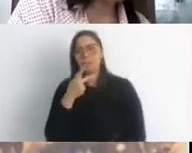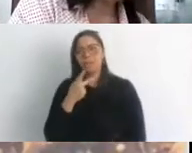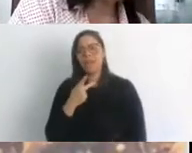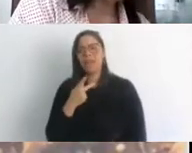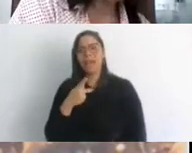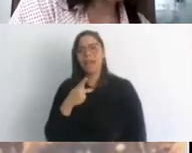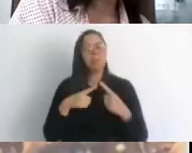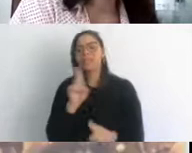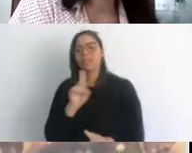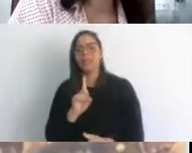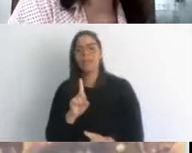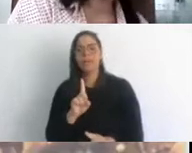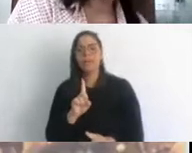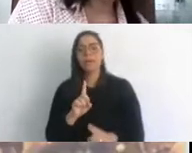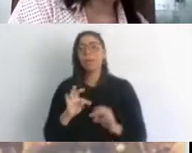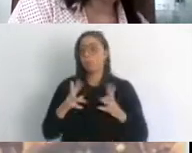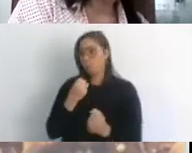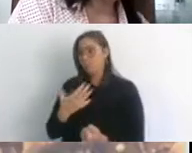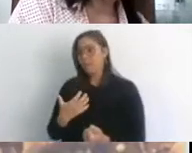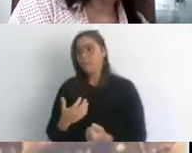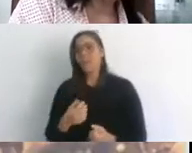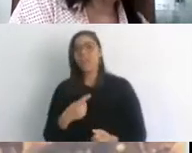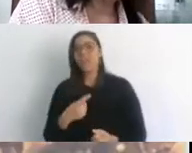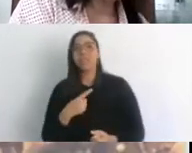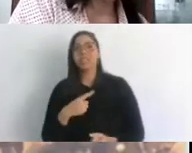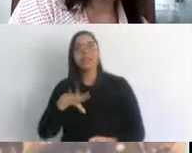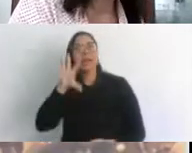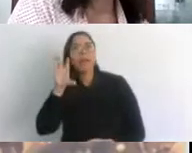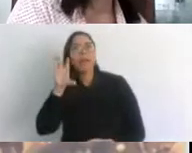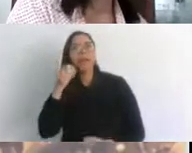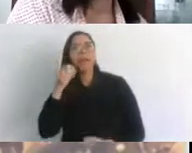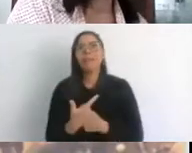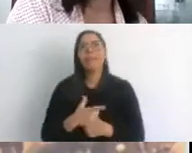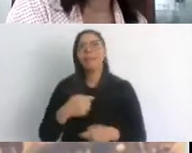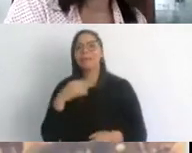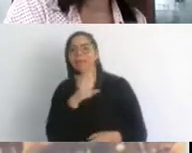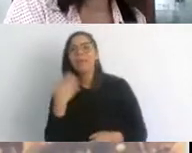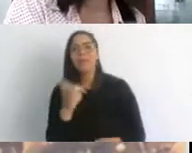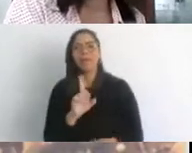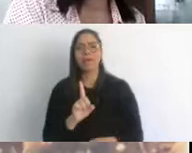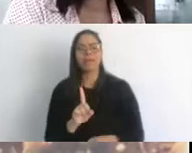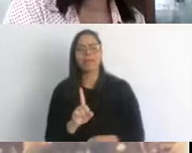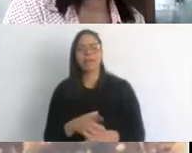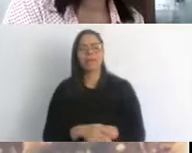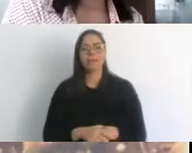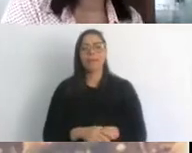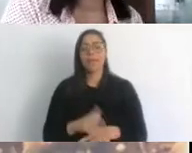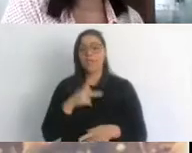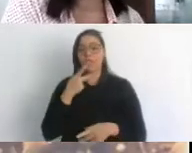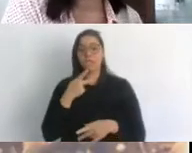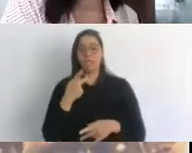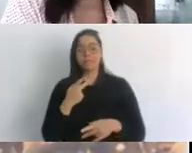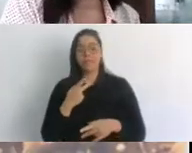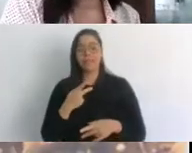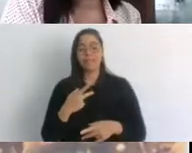toca e tudo bem você vai ficar animal ouvindo ameaça para nós mas você não morre tá a gente só falando de